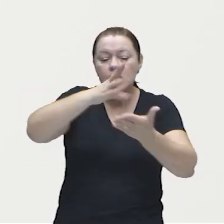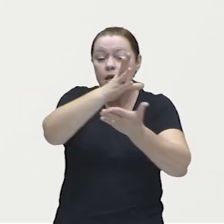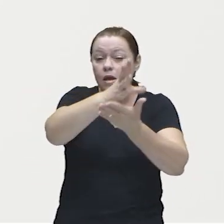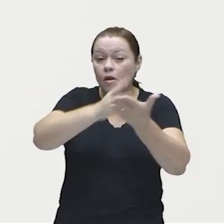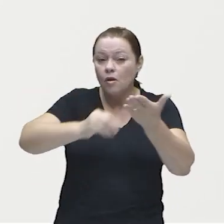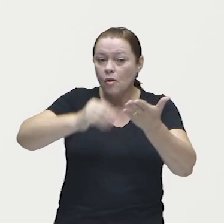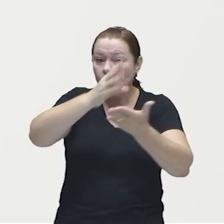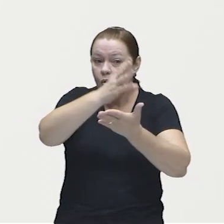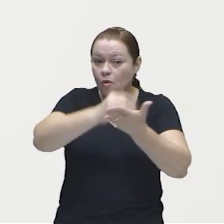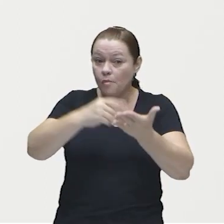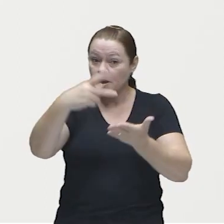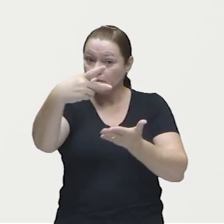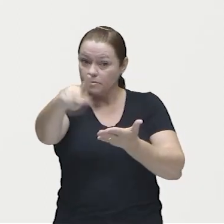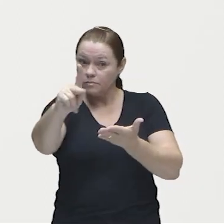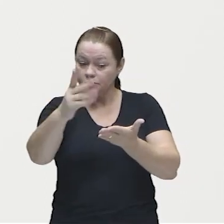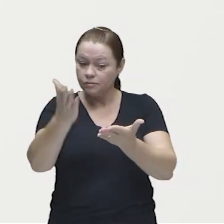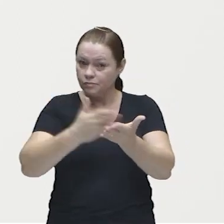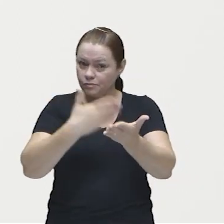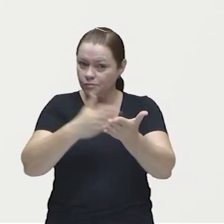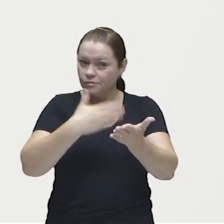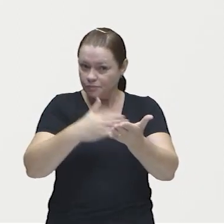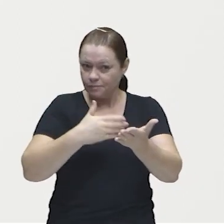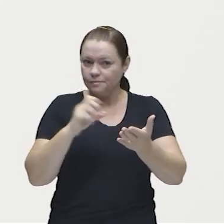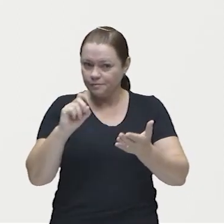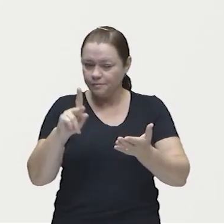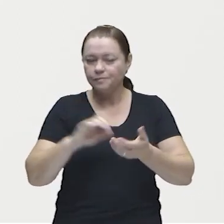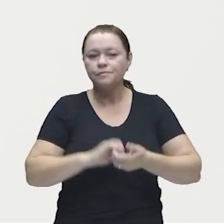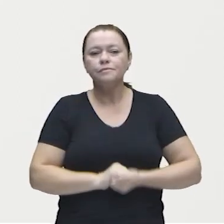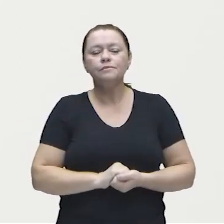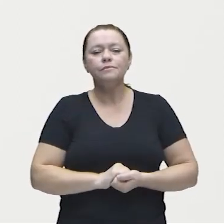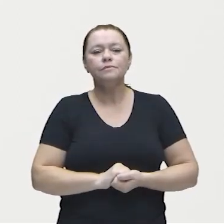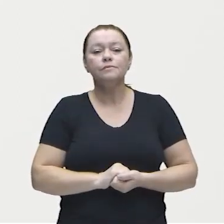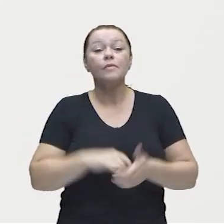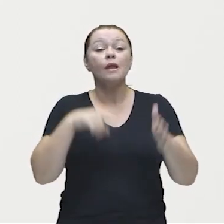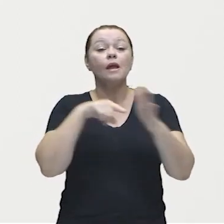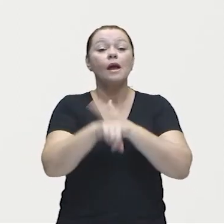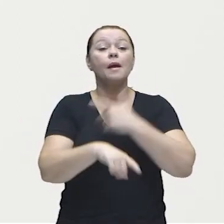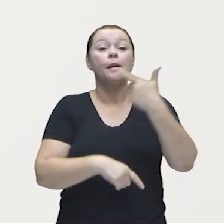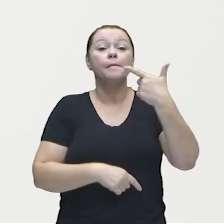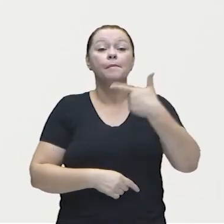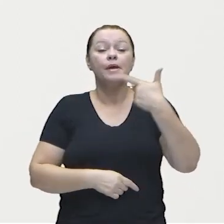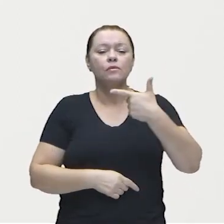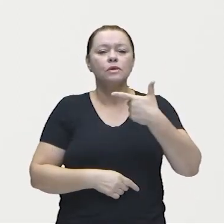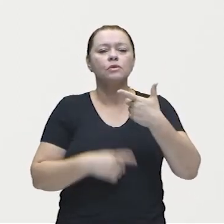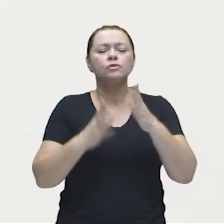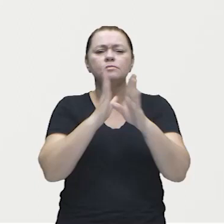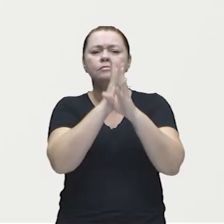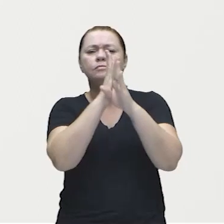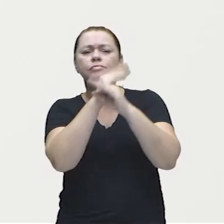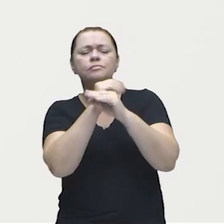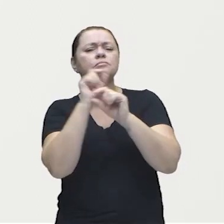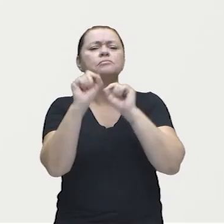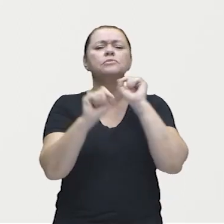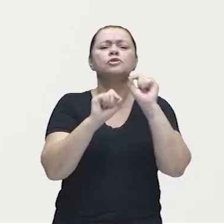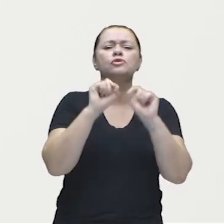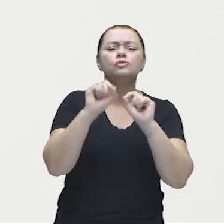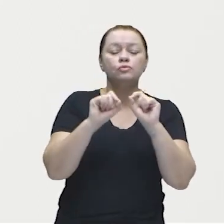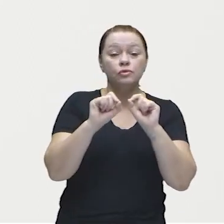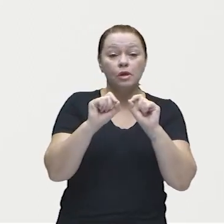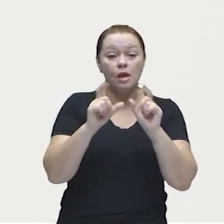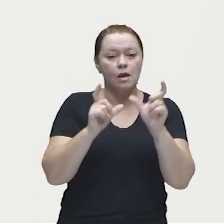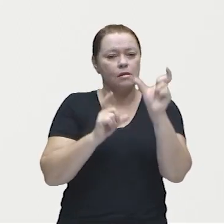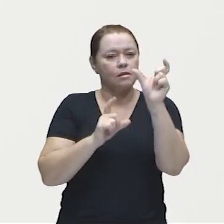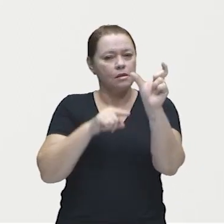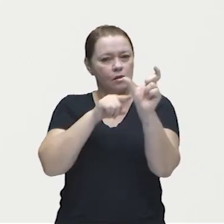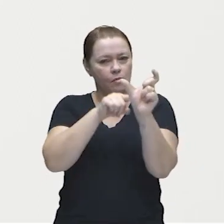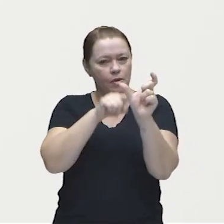copiá-las aí no seu caderno. E a nossa atividade número 2. Descubra o que é. Olha a pista. As palavras